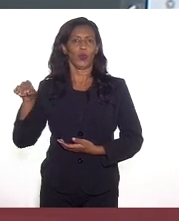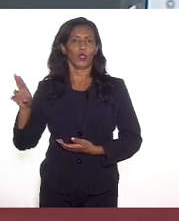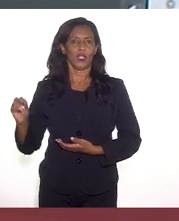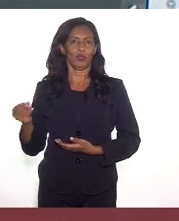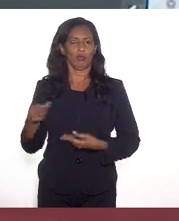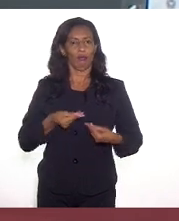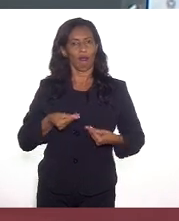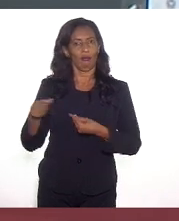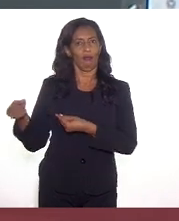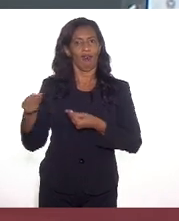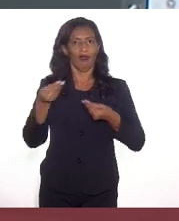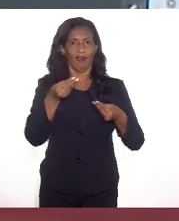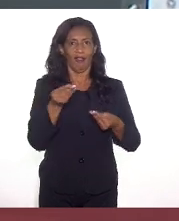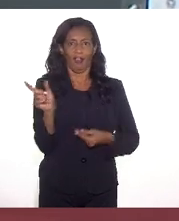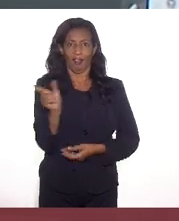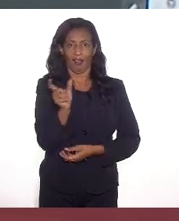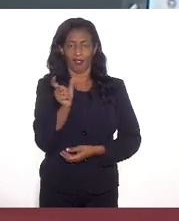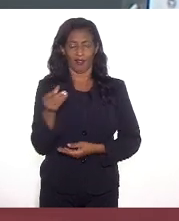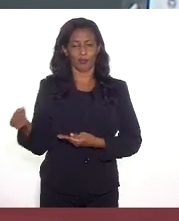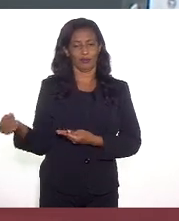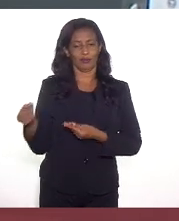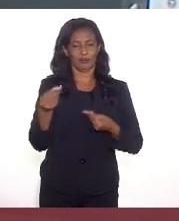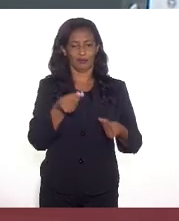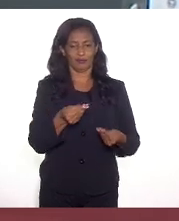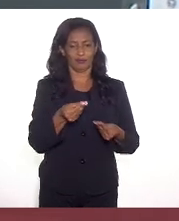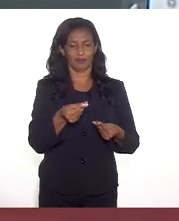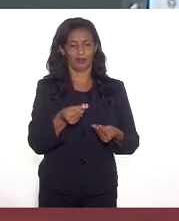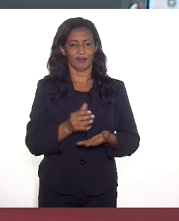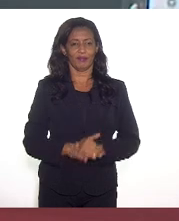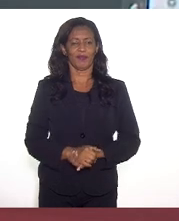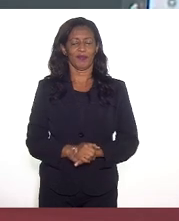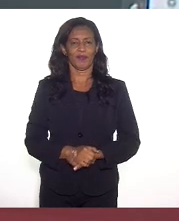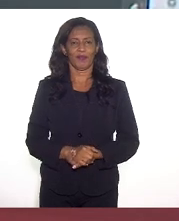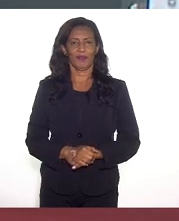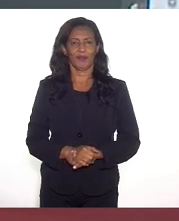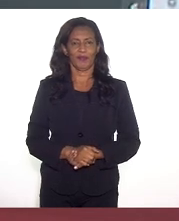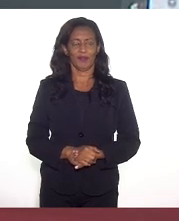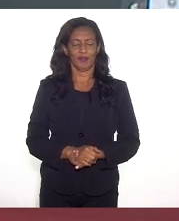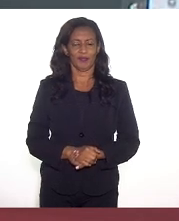a entrega do primeiro bloco aos beneficiários.